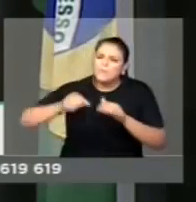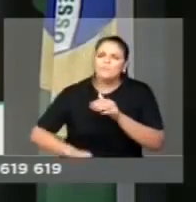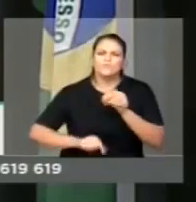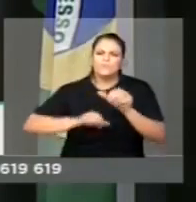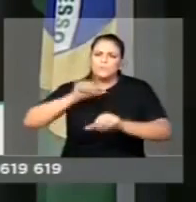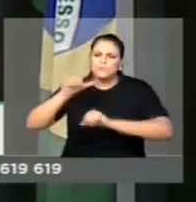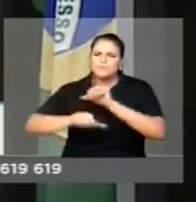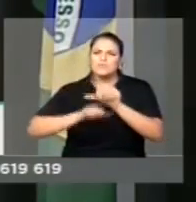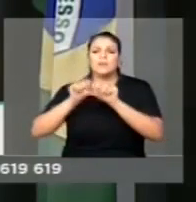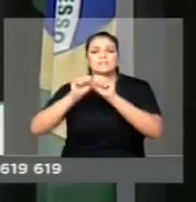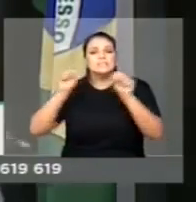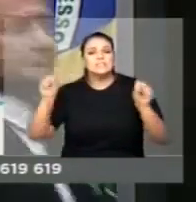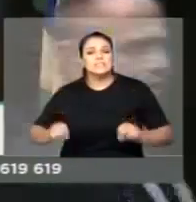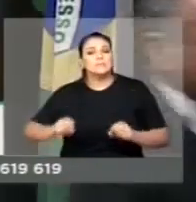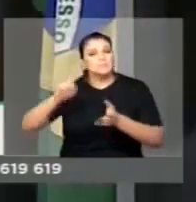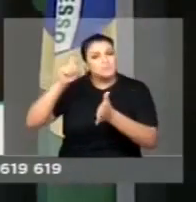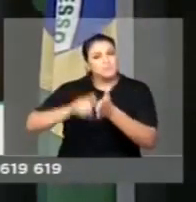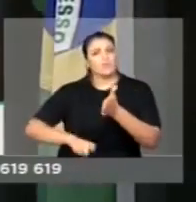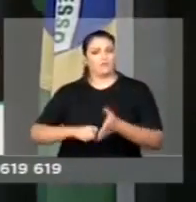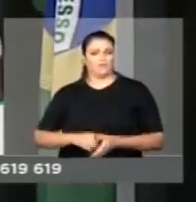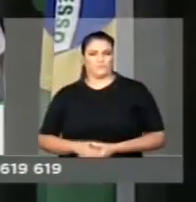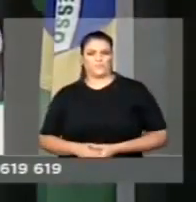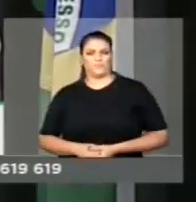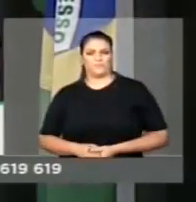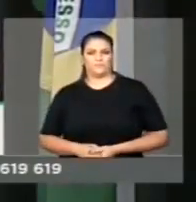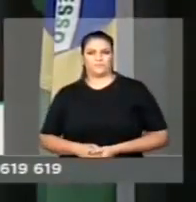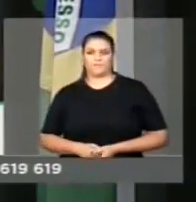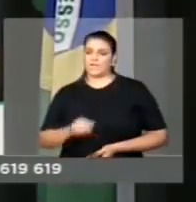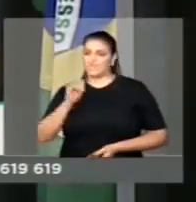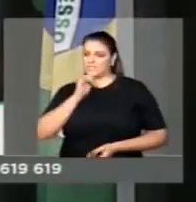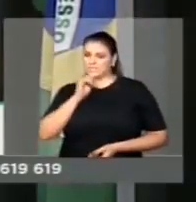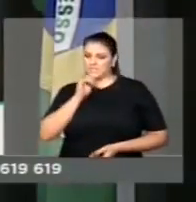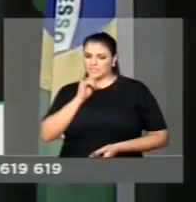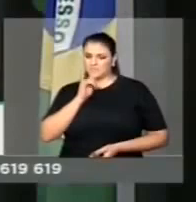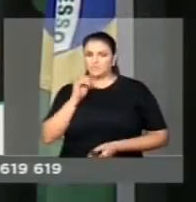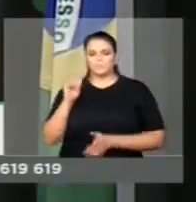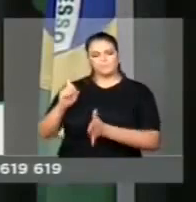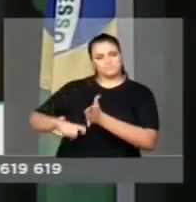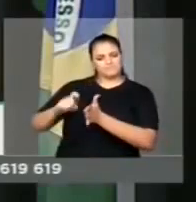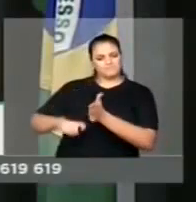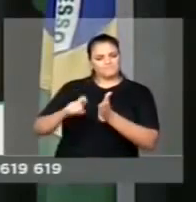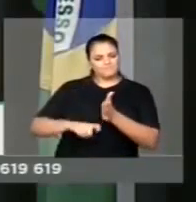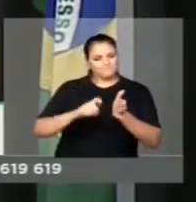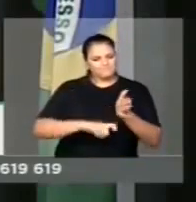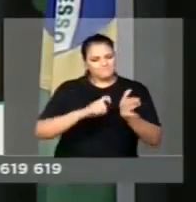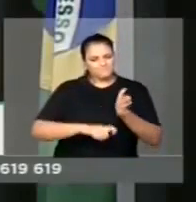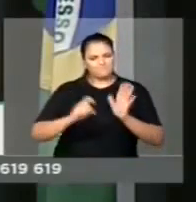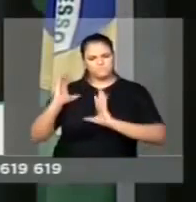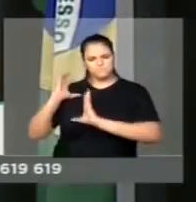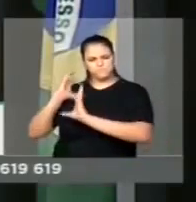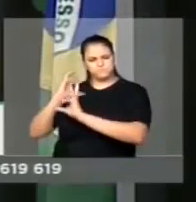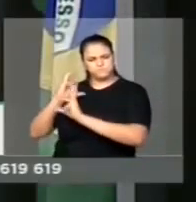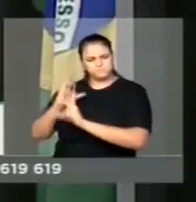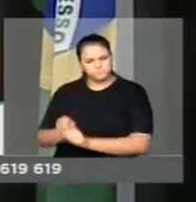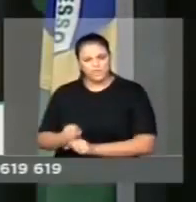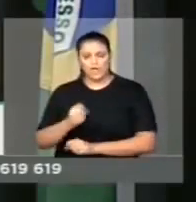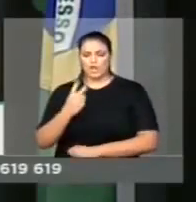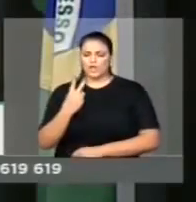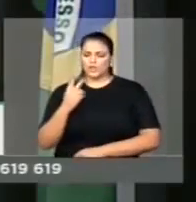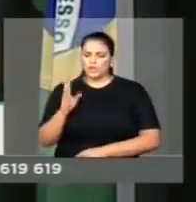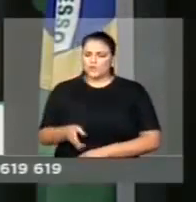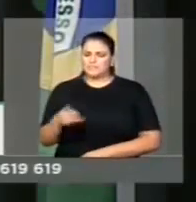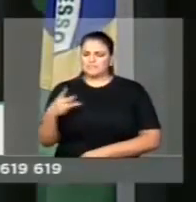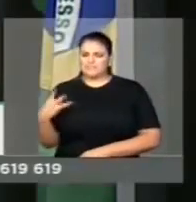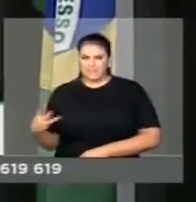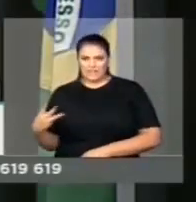tributário. Vejamos, a carga tributária brasileira, 2/3 dela está em cima da